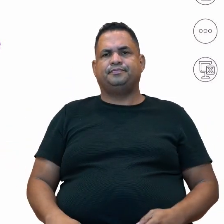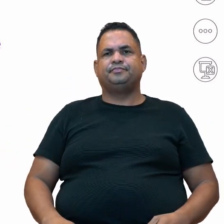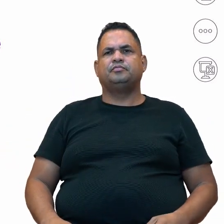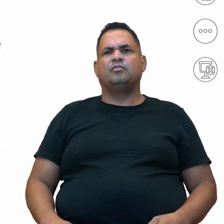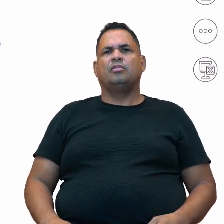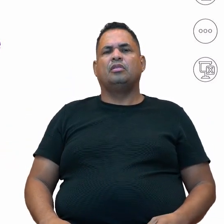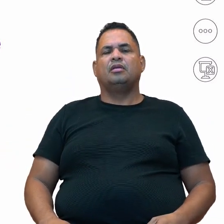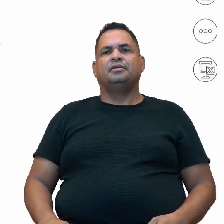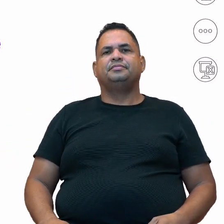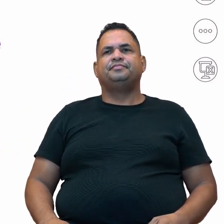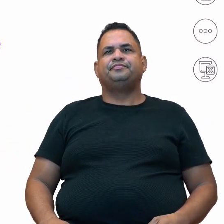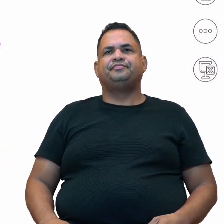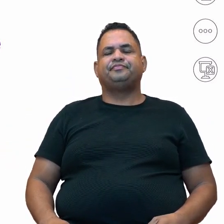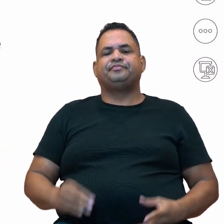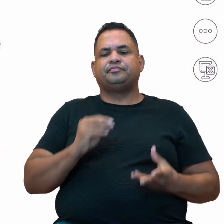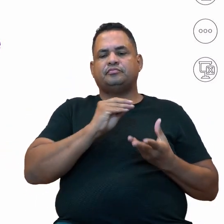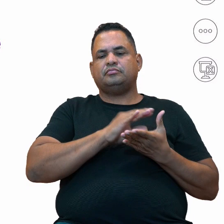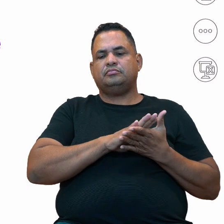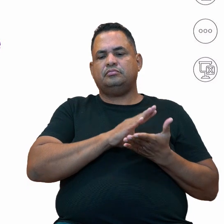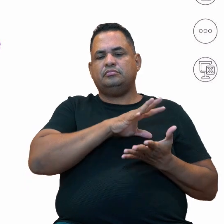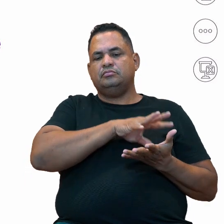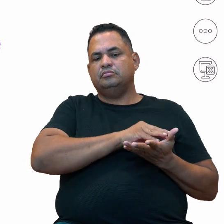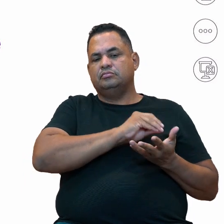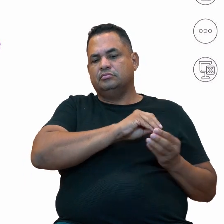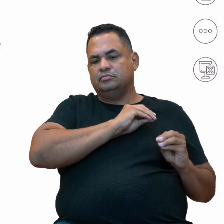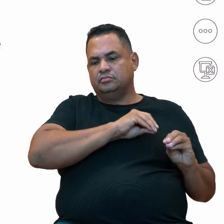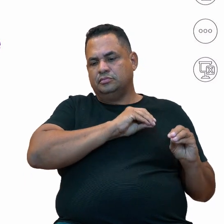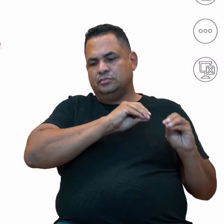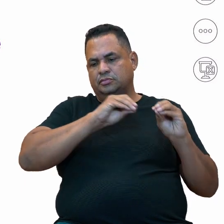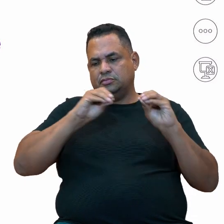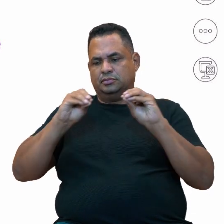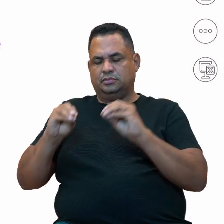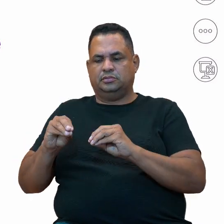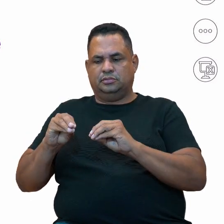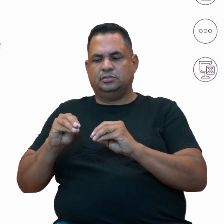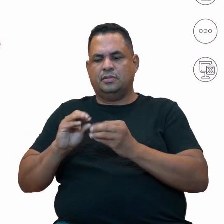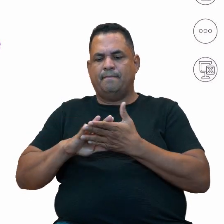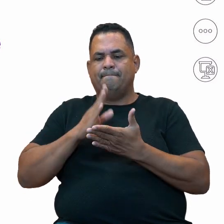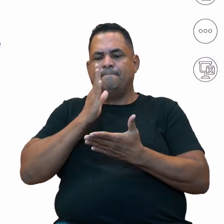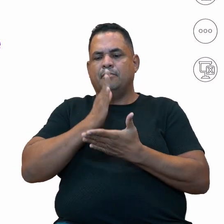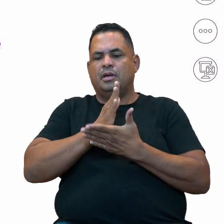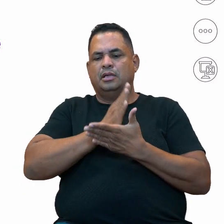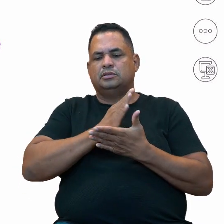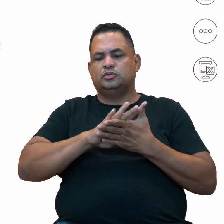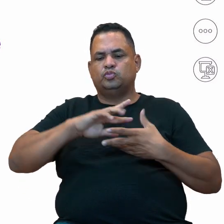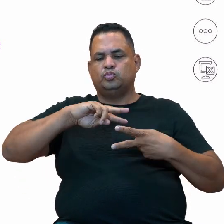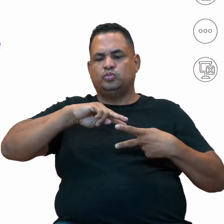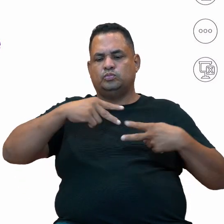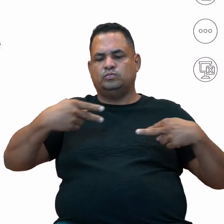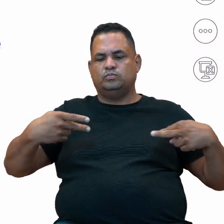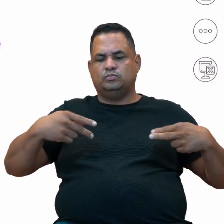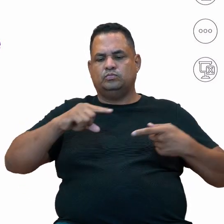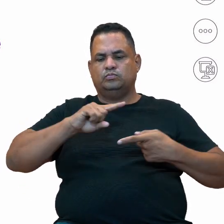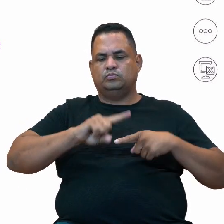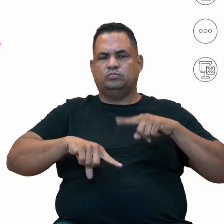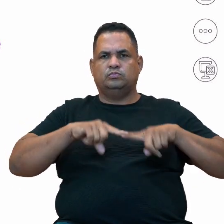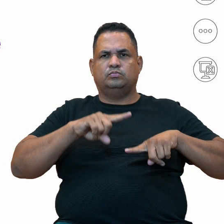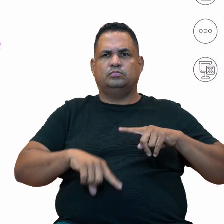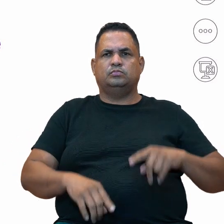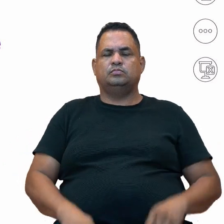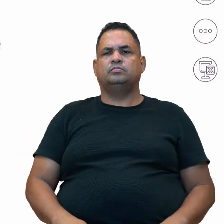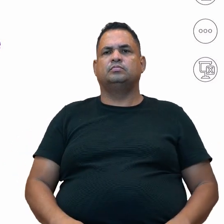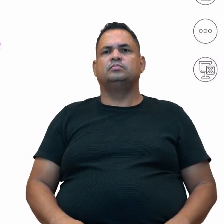vão passar trechos do seu material genético, tá? Para esses indivíduos. Ok?